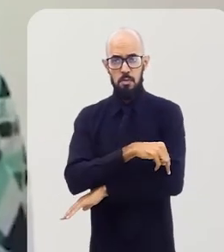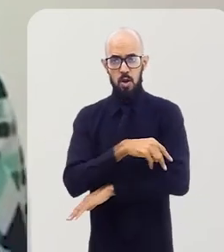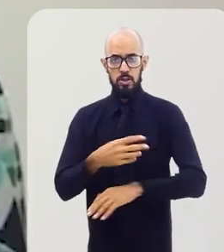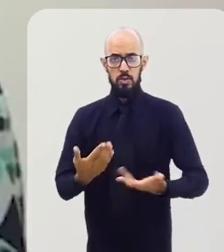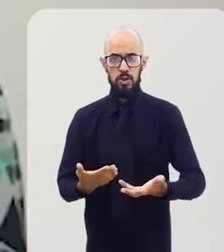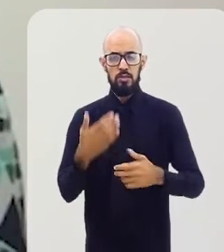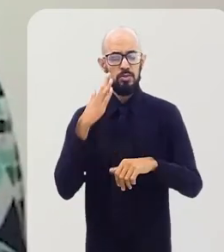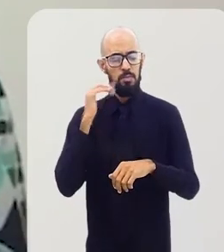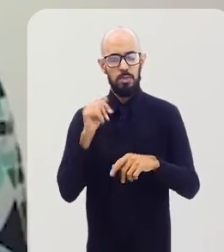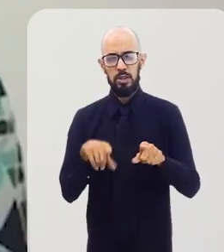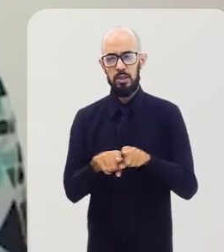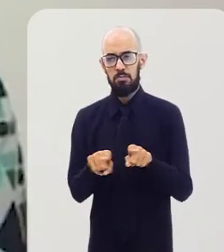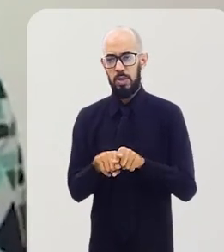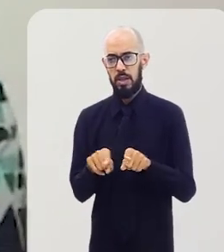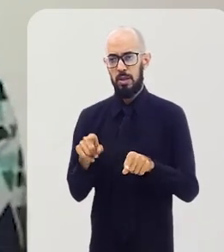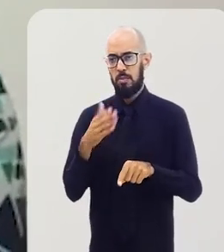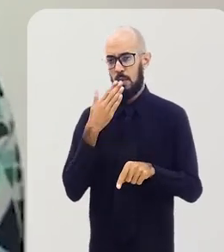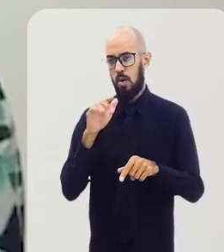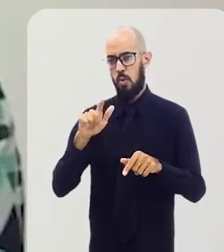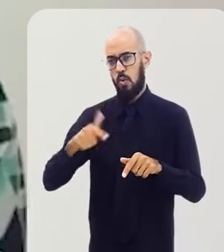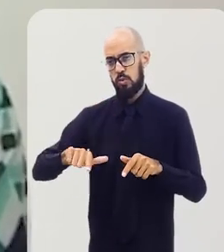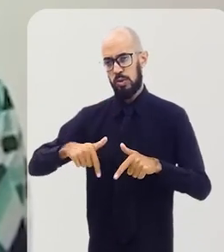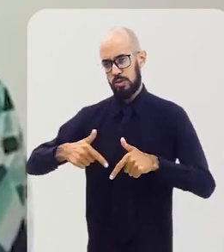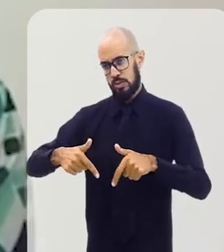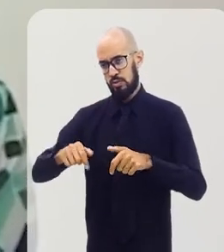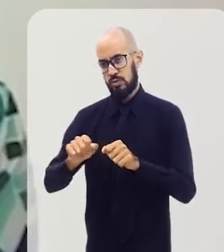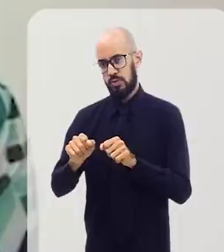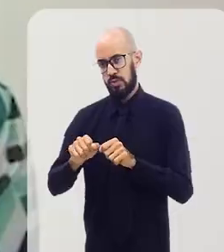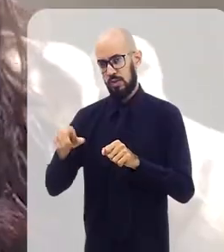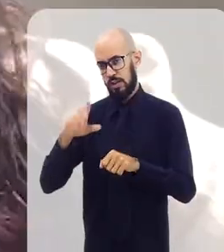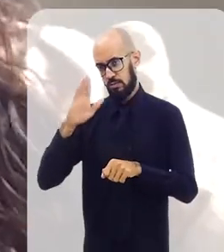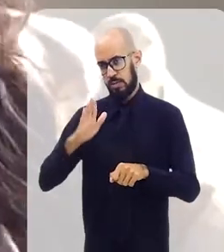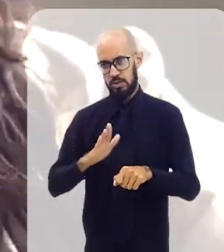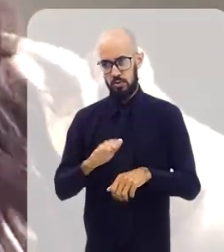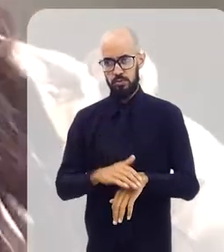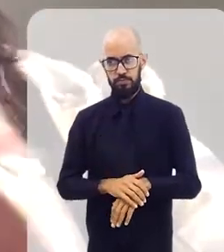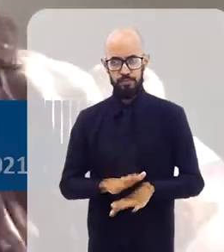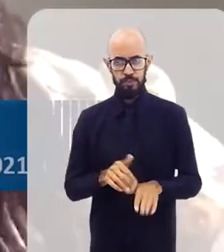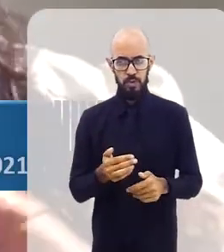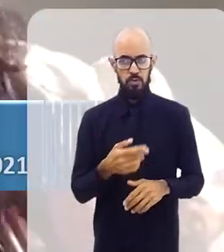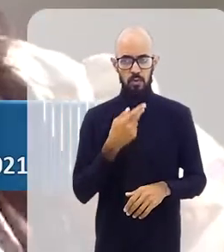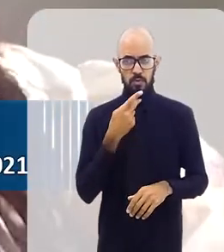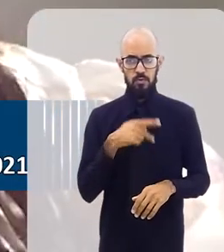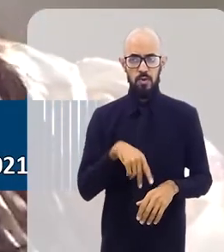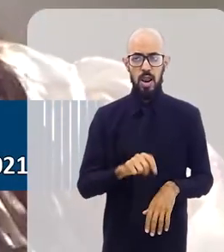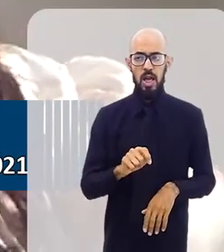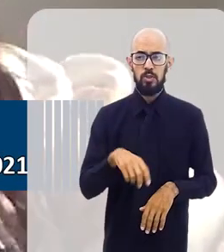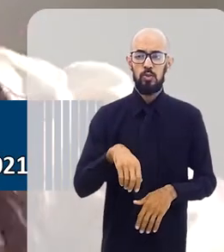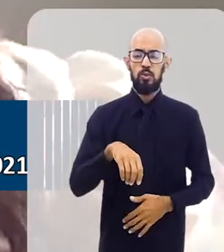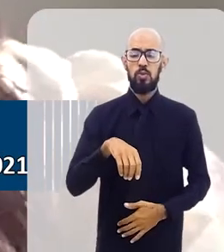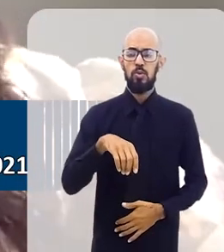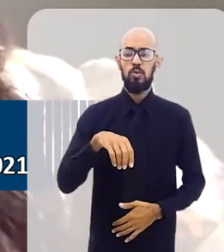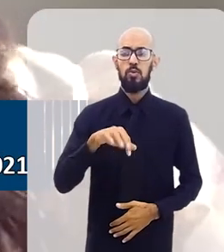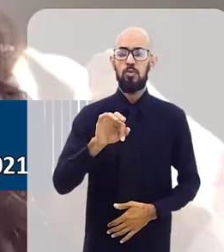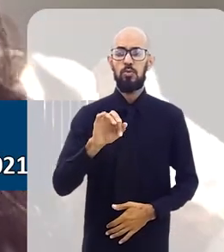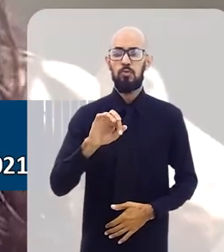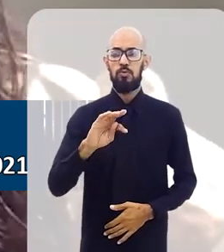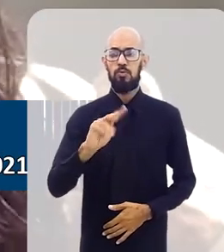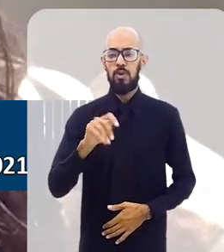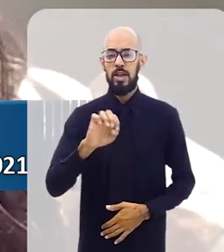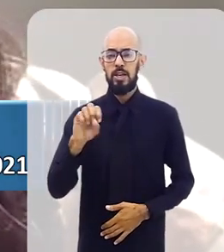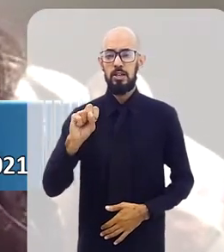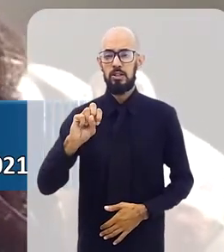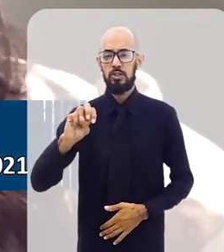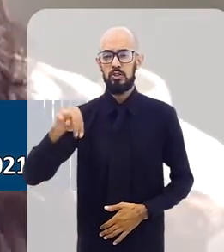também organiza, né, e promove no Brasil? Bom, antes então, só vou contar um pouquinho o que é o Fashion Revolution, que eu não sei se todo